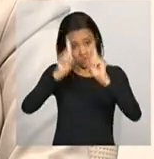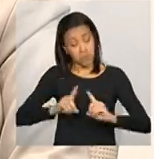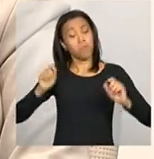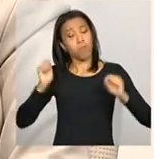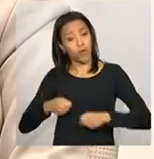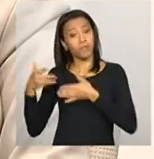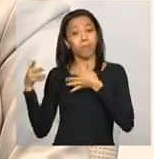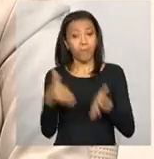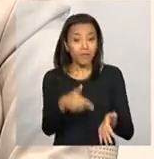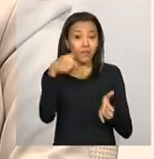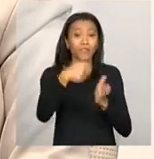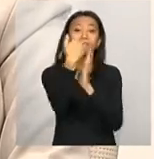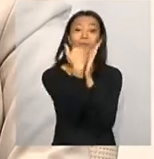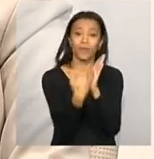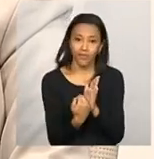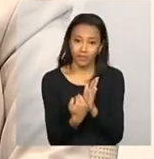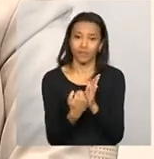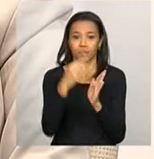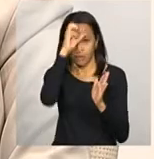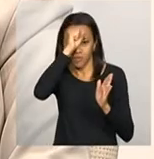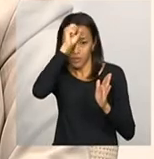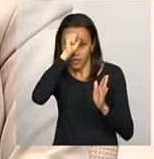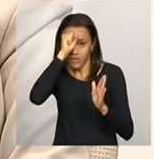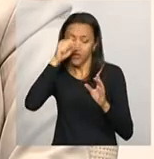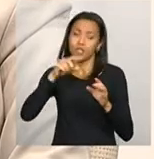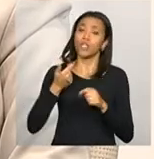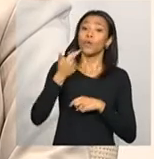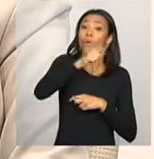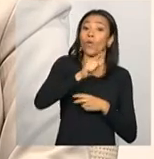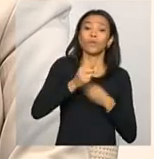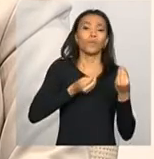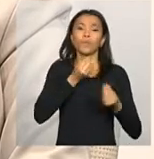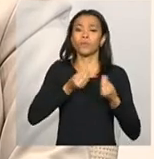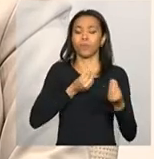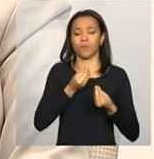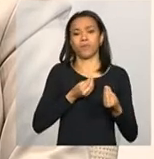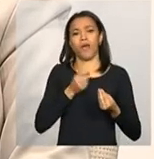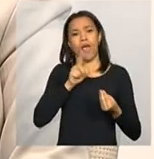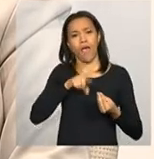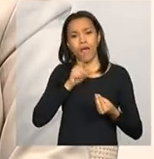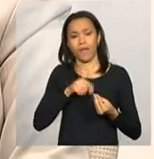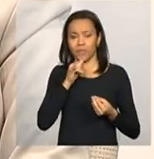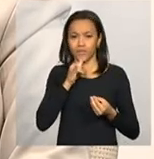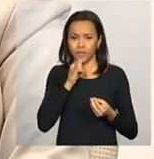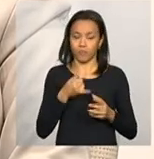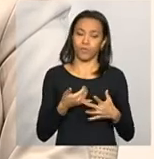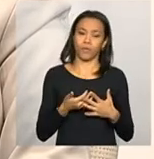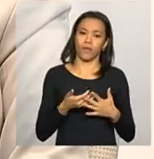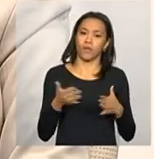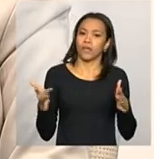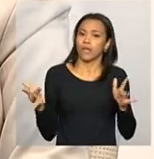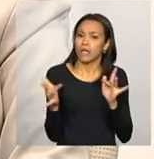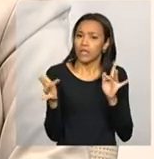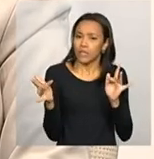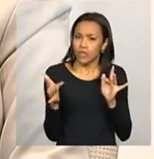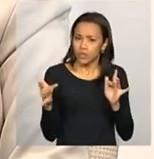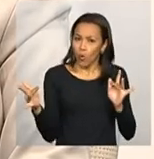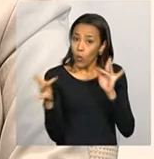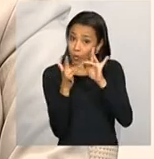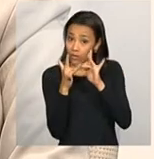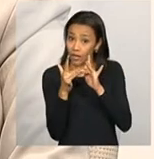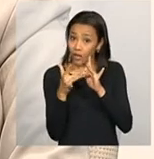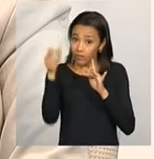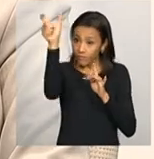Programa Nacional de Aprendizagem. E a outra forma é por meio do incentivo, articulação com o empregador para